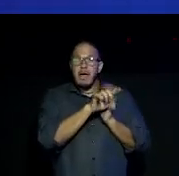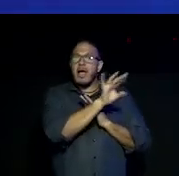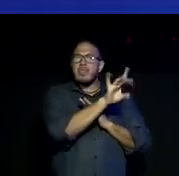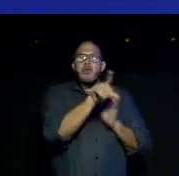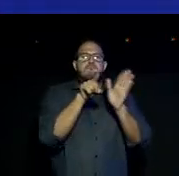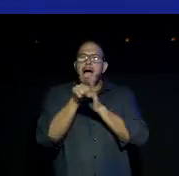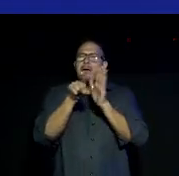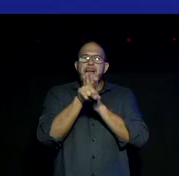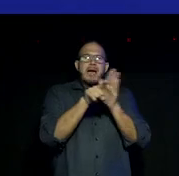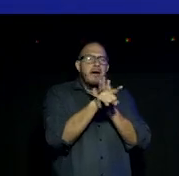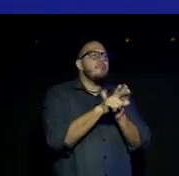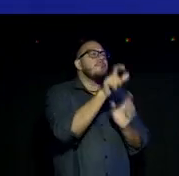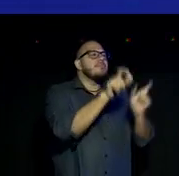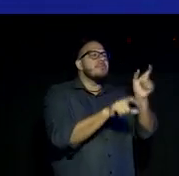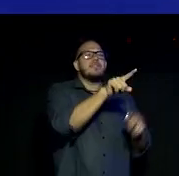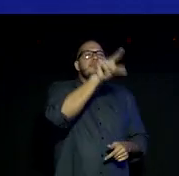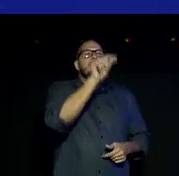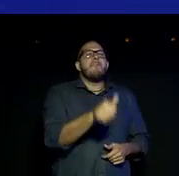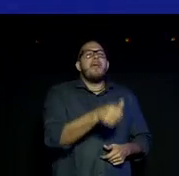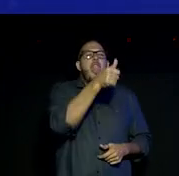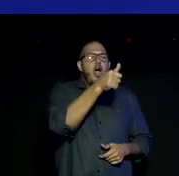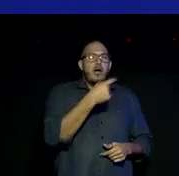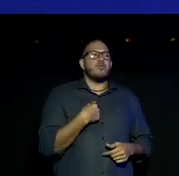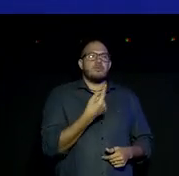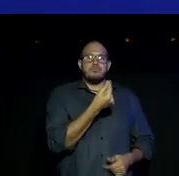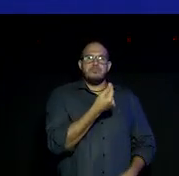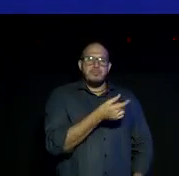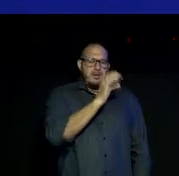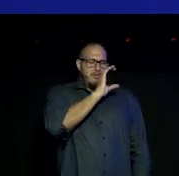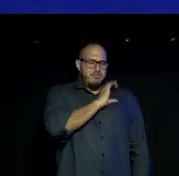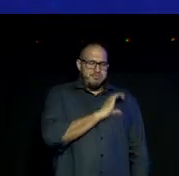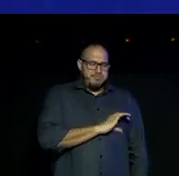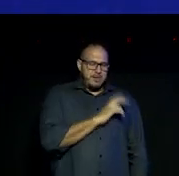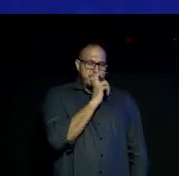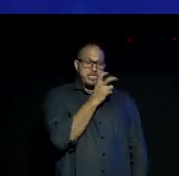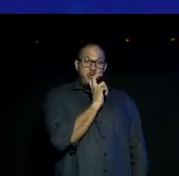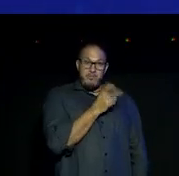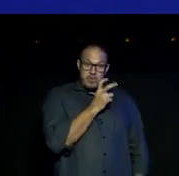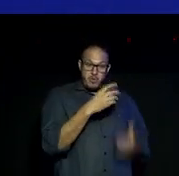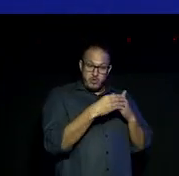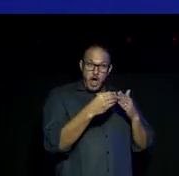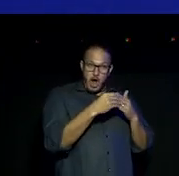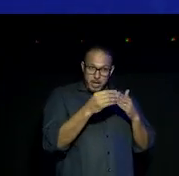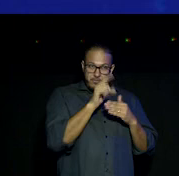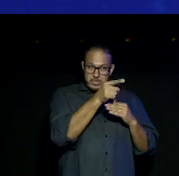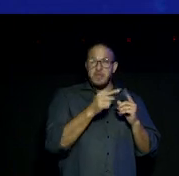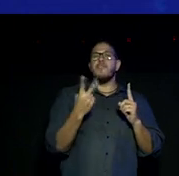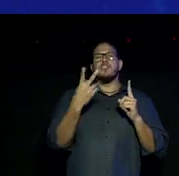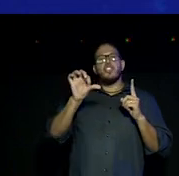você prefere ganhar 5 mil dólares, sendo que os seus 29 colegas vão ganhar só